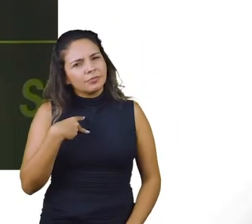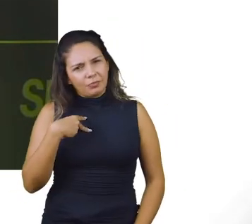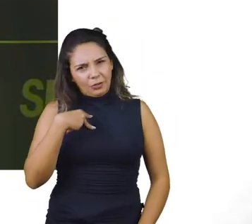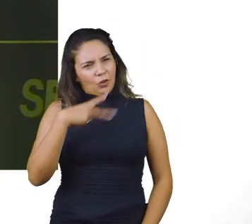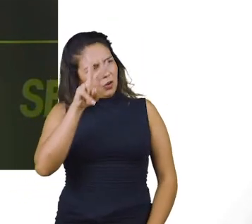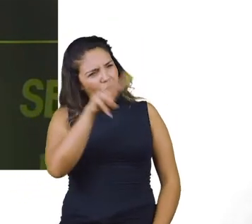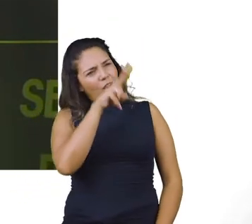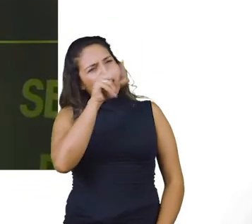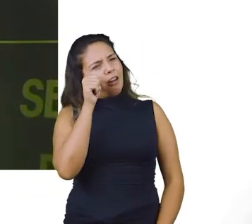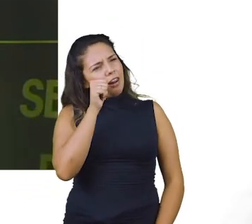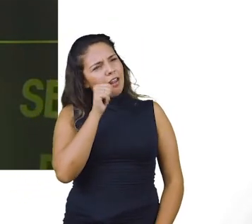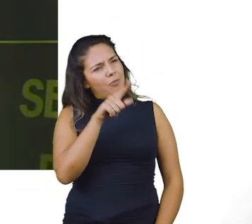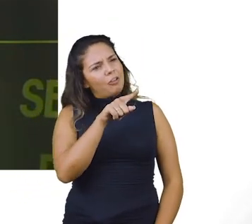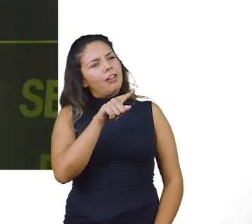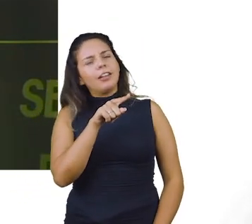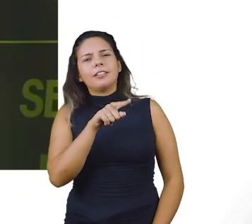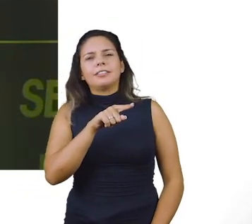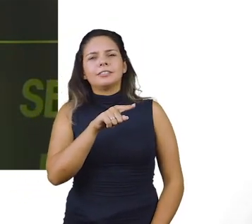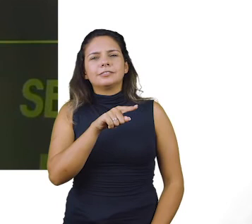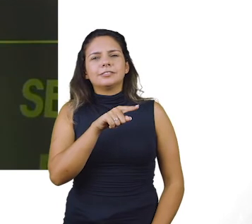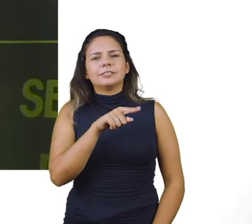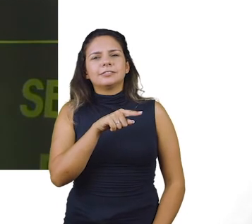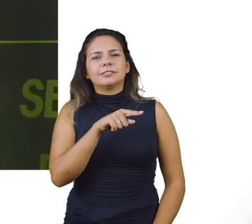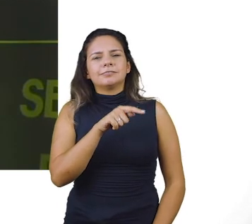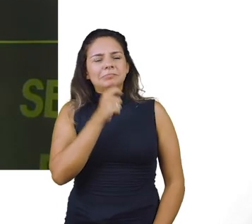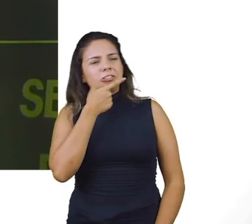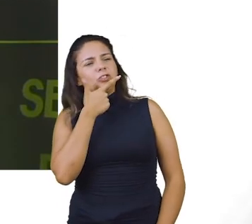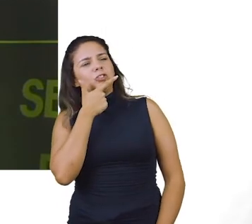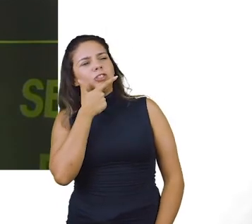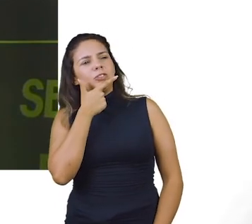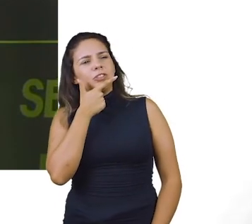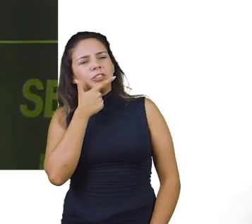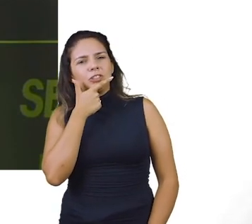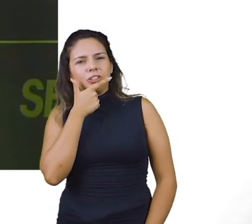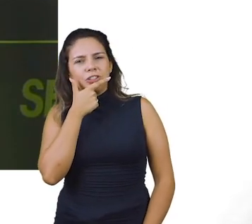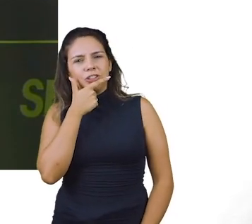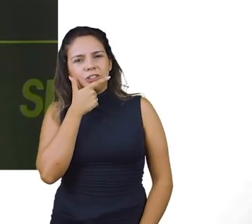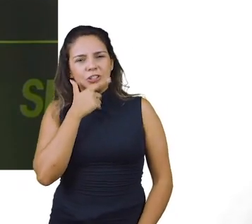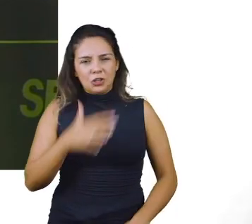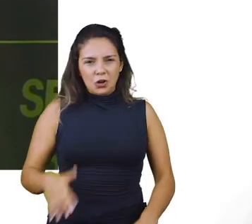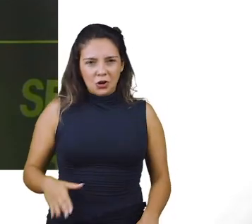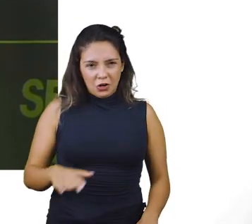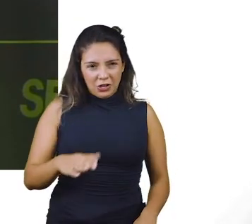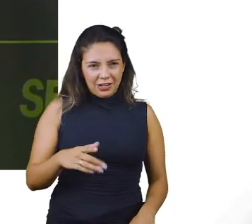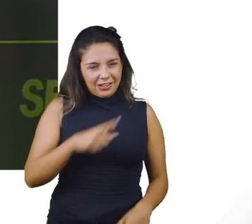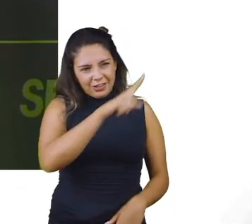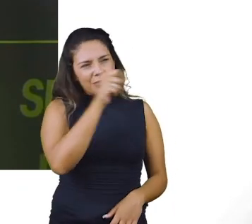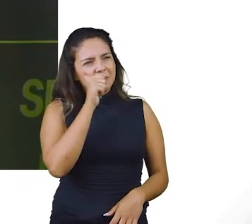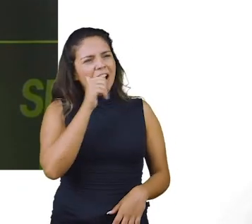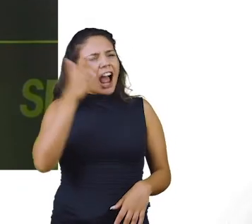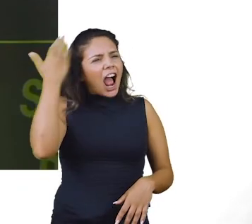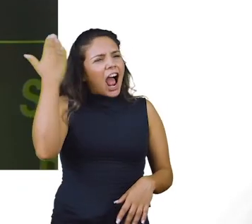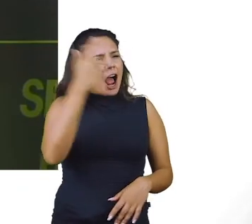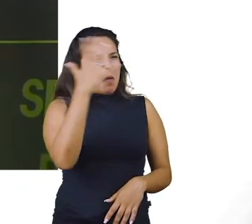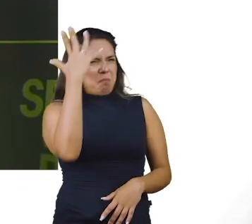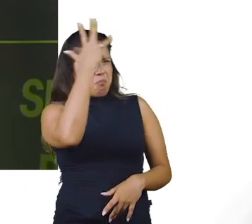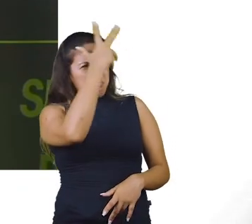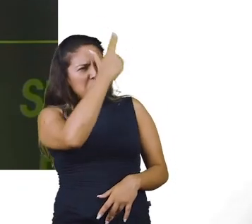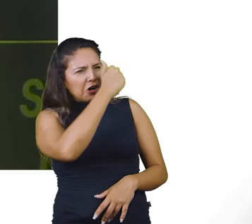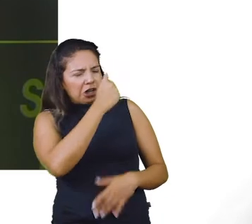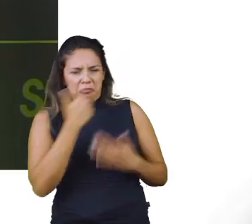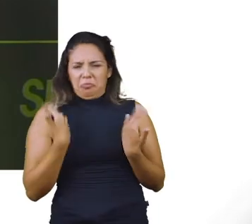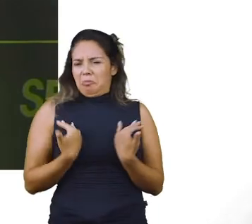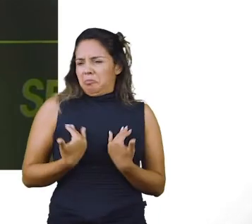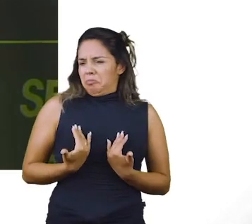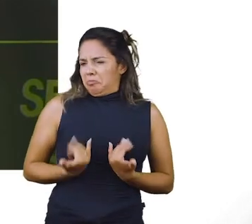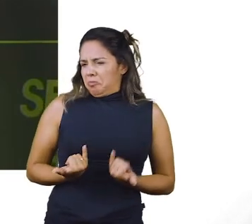que é de olhos cintilantes, que é de graça de sorriso, que é de colo de camélia, que é de aquela cinturinha delgada como